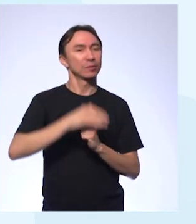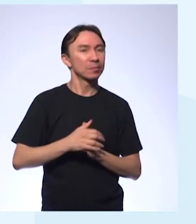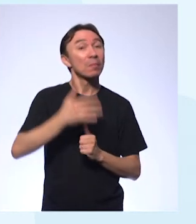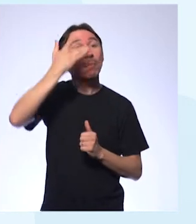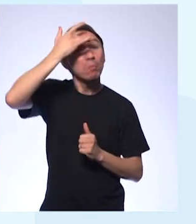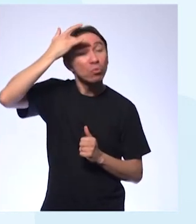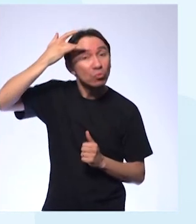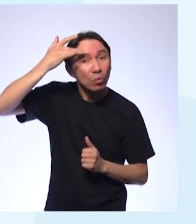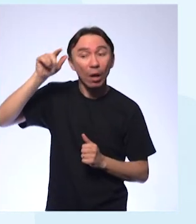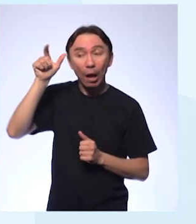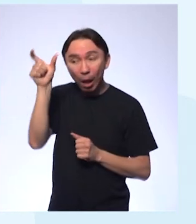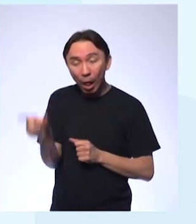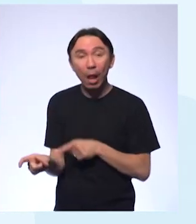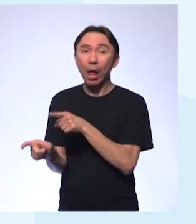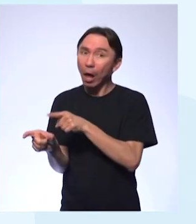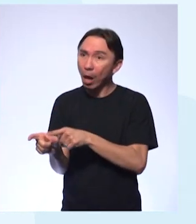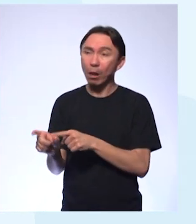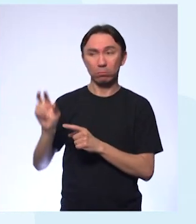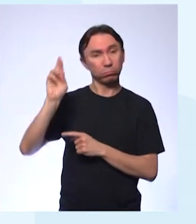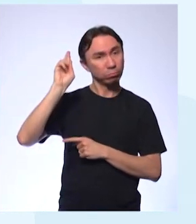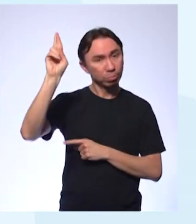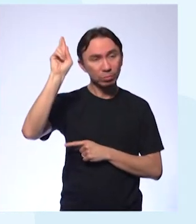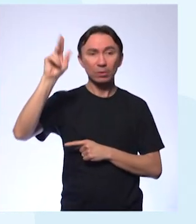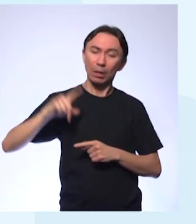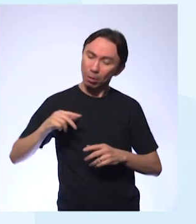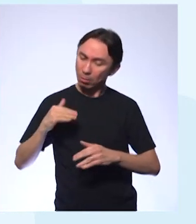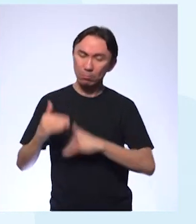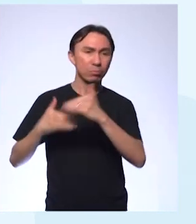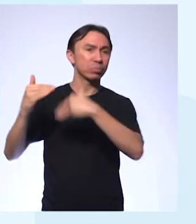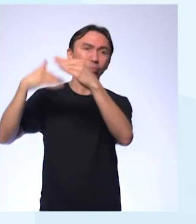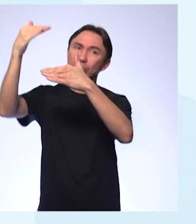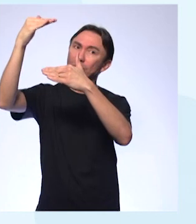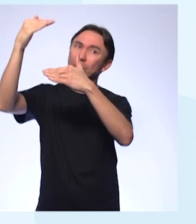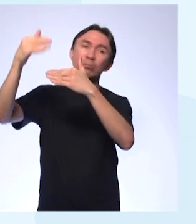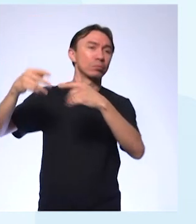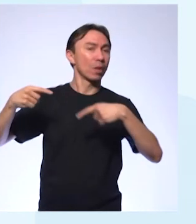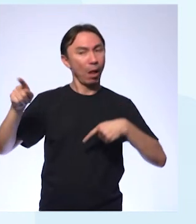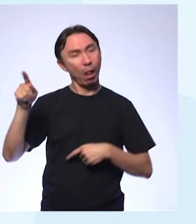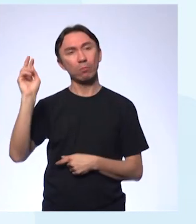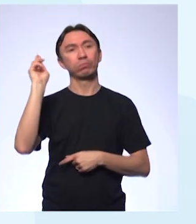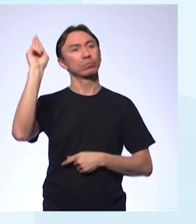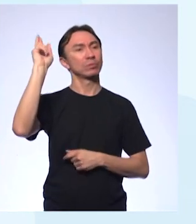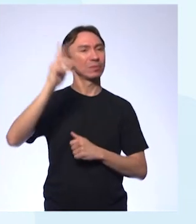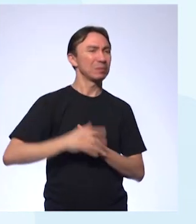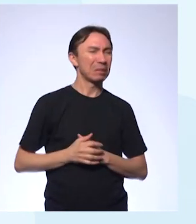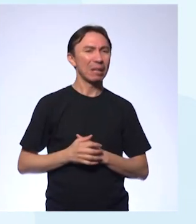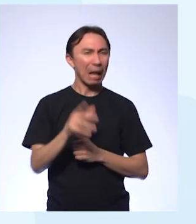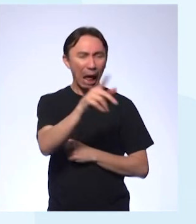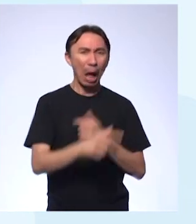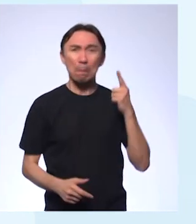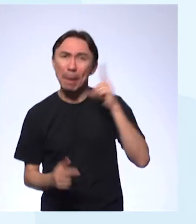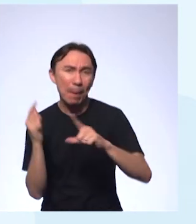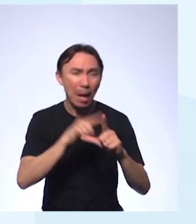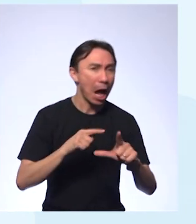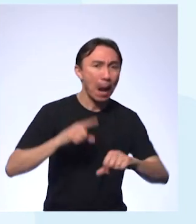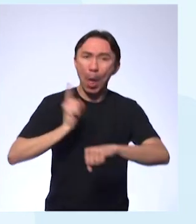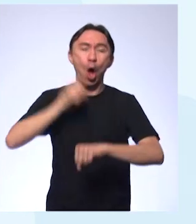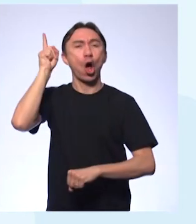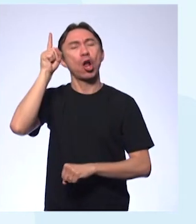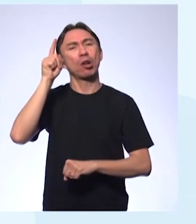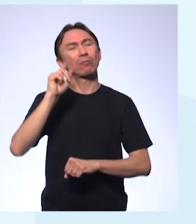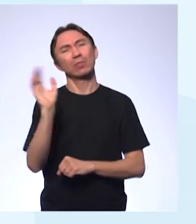seu próprio desenvolvimento pessoal e sua caminhada. Os resultados não são imediatos, e erros e